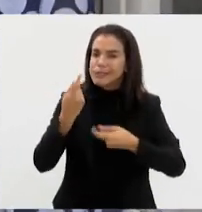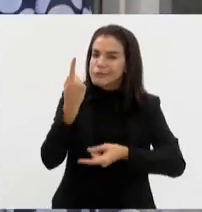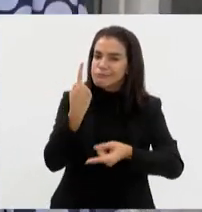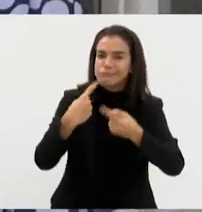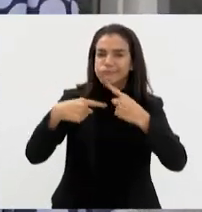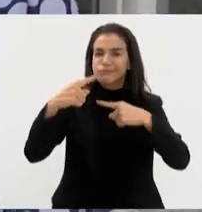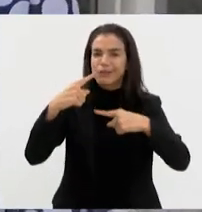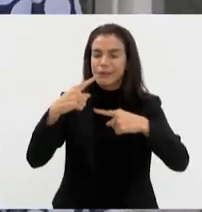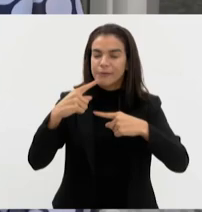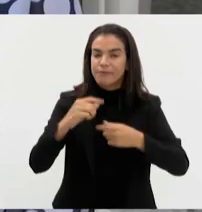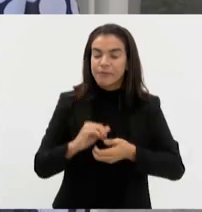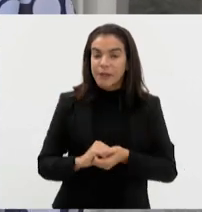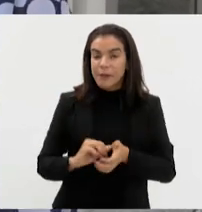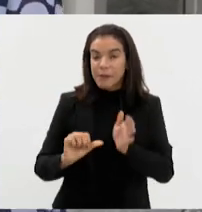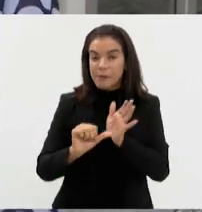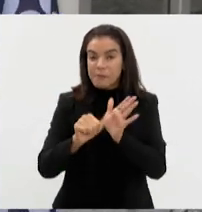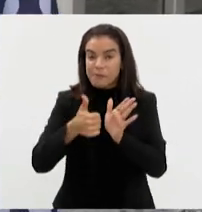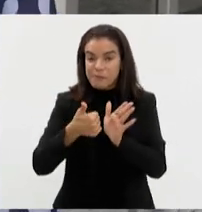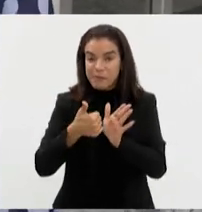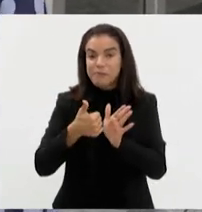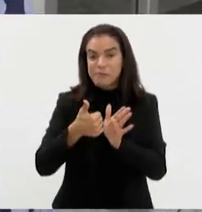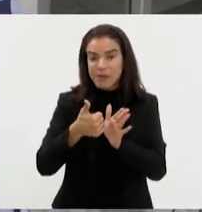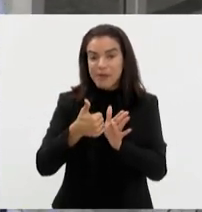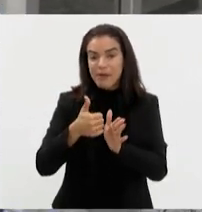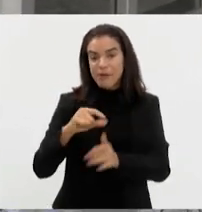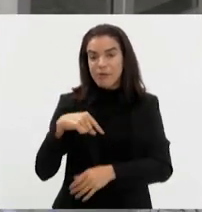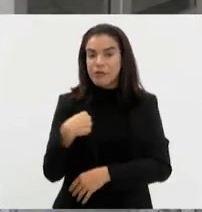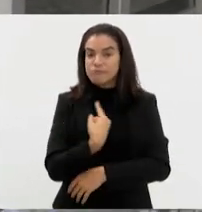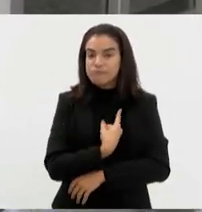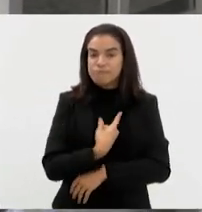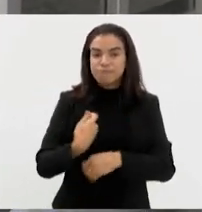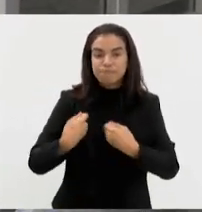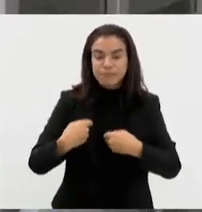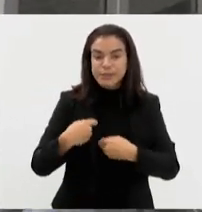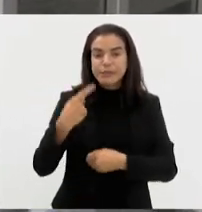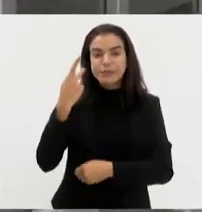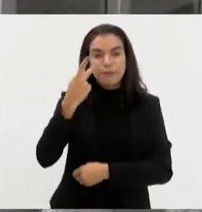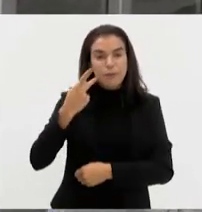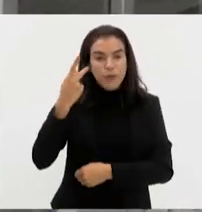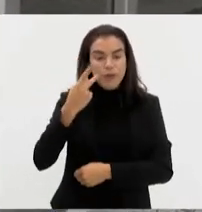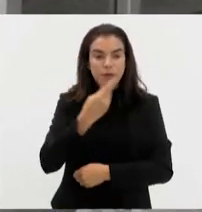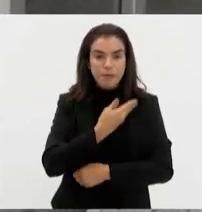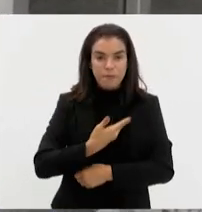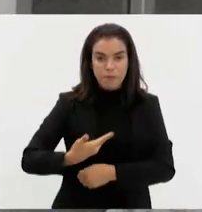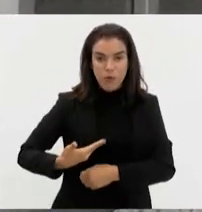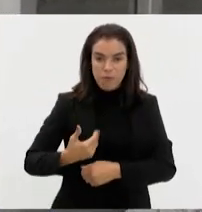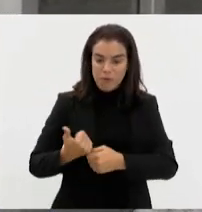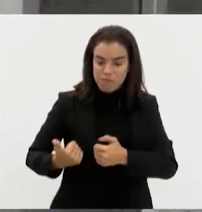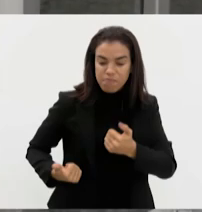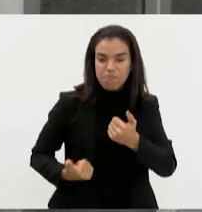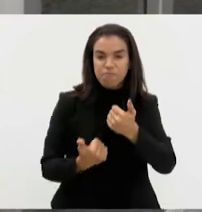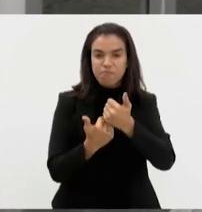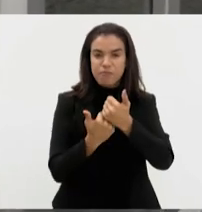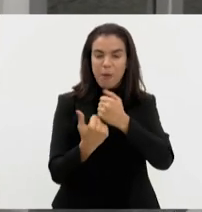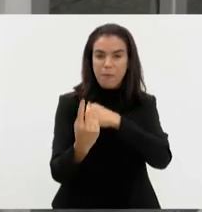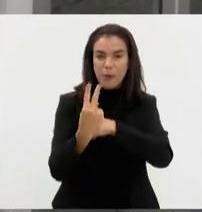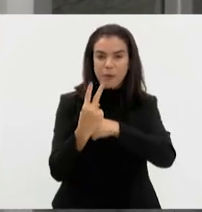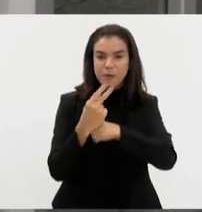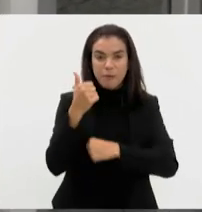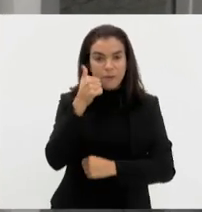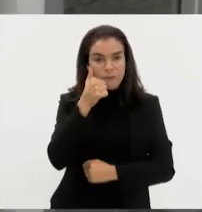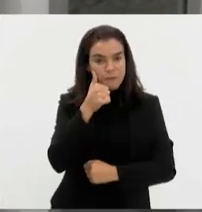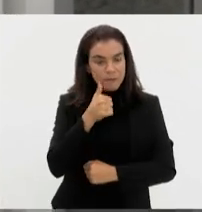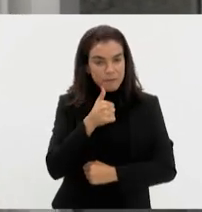cenário? Bom, em primeiro lugar, a gente tem que ter políticas públicas que fortaleçam a mulher para que